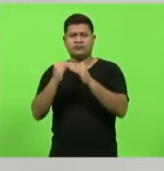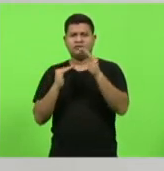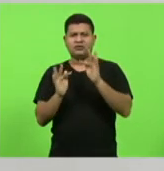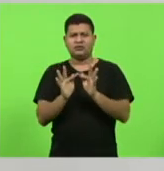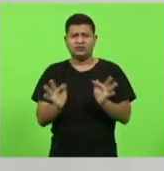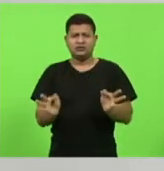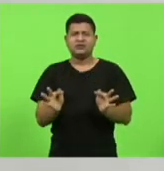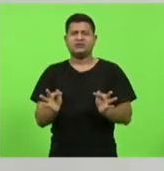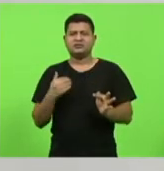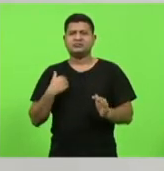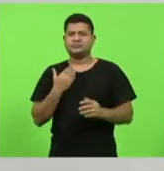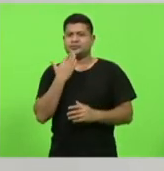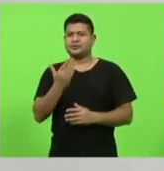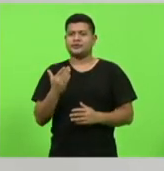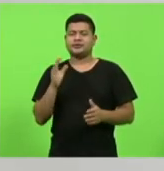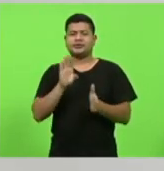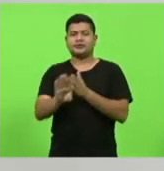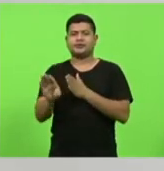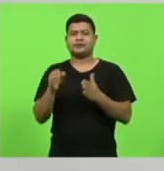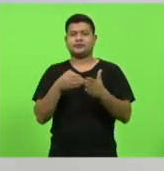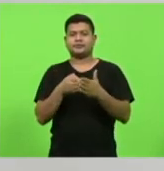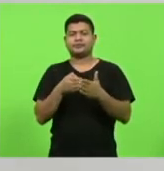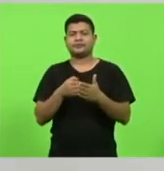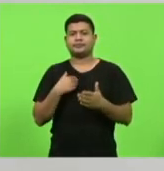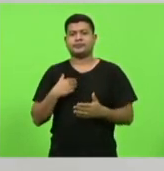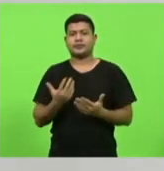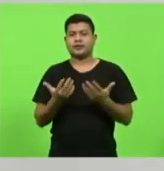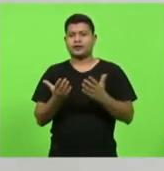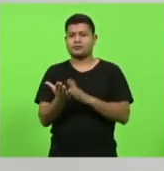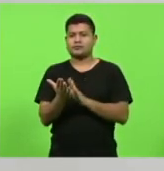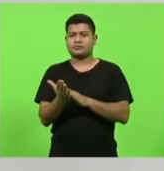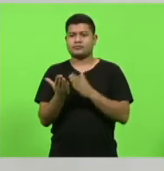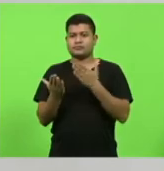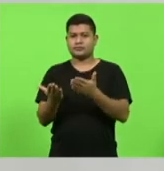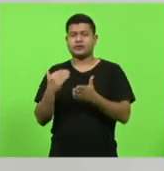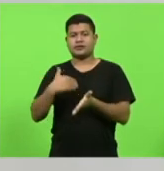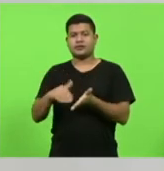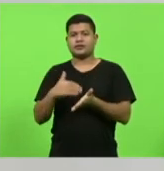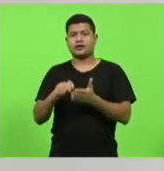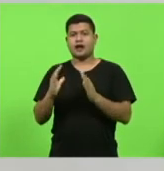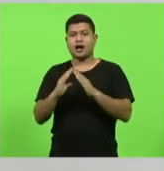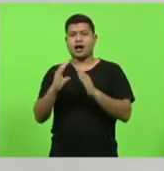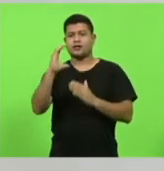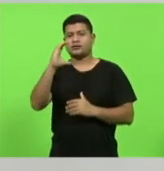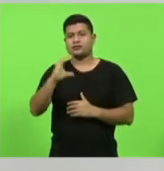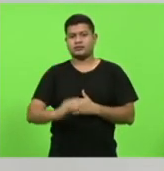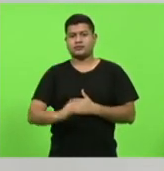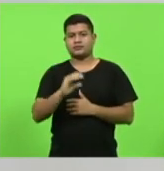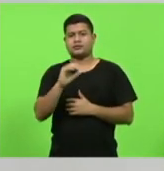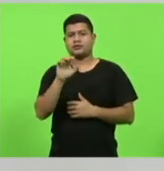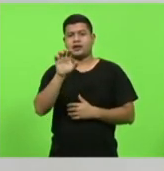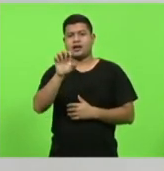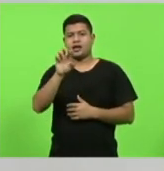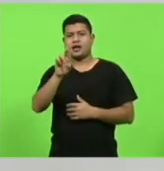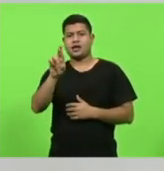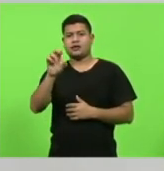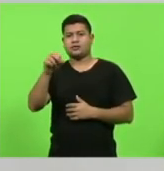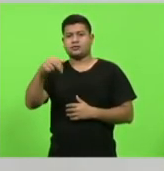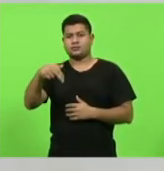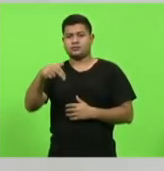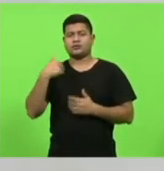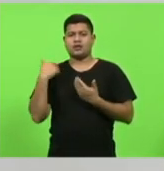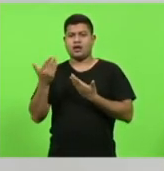esta casa derrube o veto. E quero aqui parabenizar também o secretário da Casa Civil, o Heron, que fez toda essa articulação. E